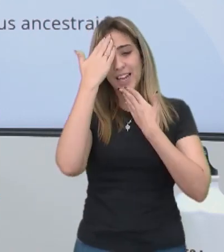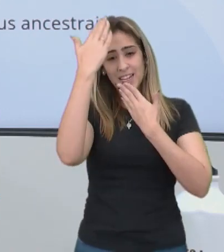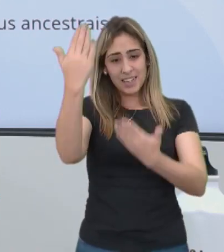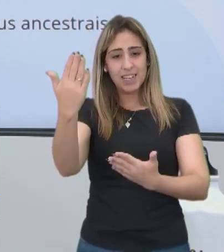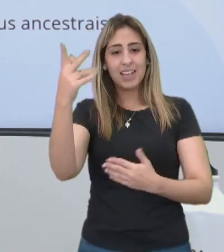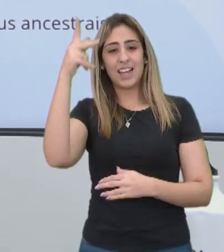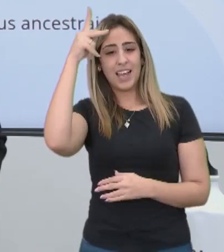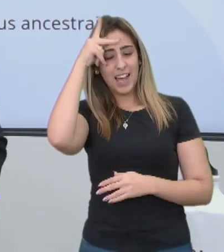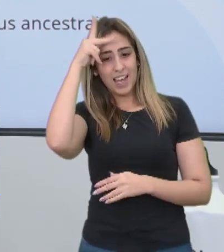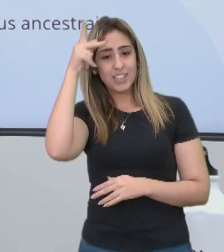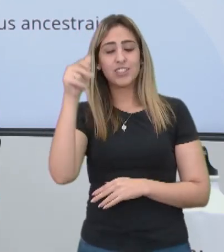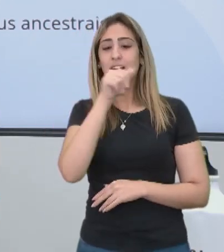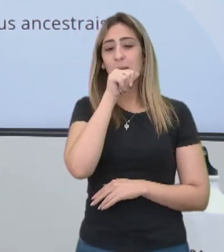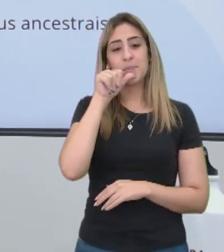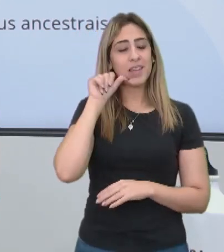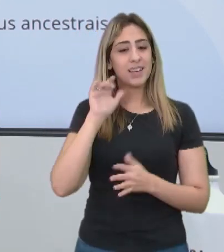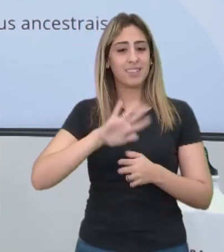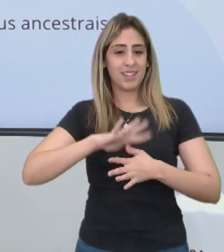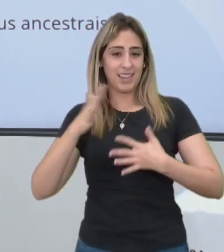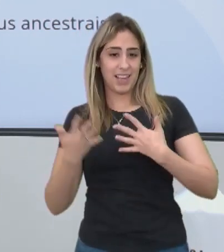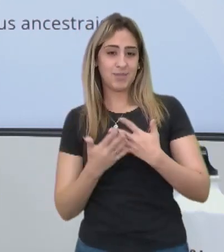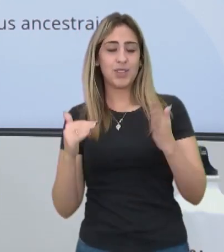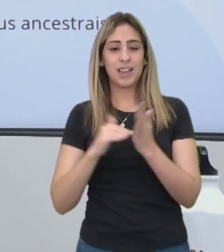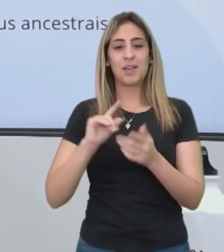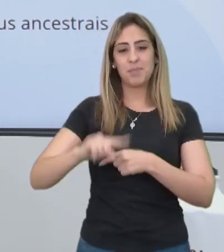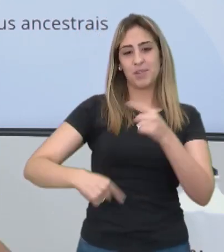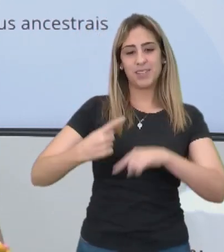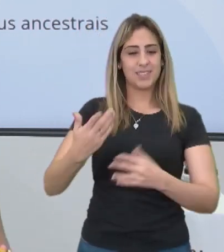a Kátia, a Bianca, as intérpretes, e até a